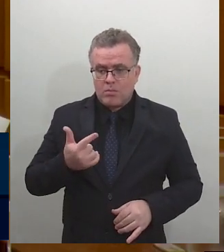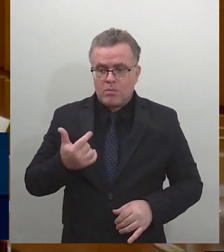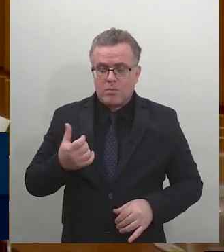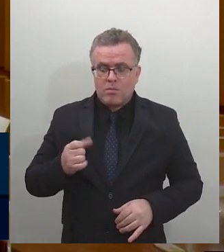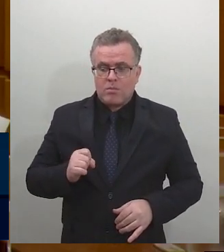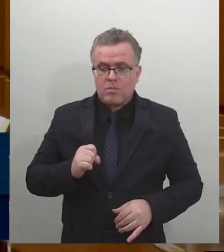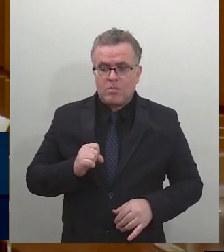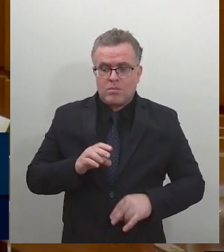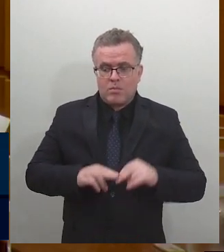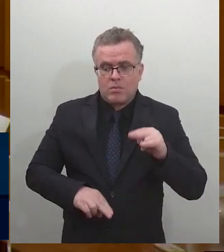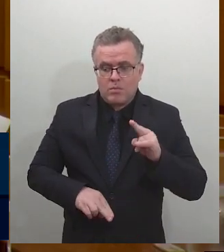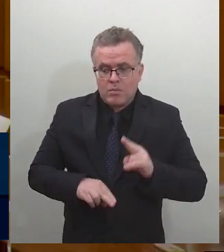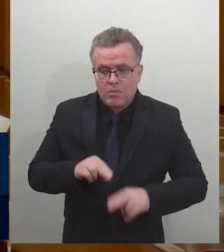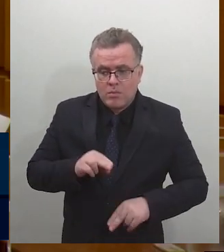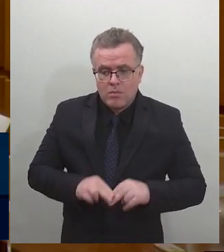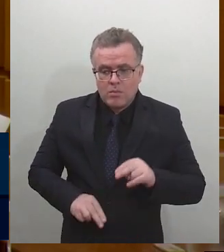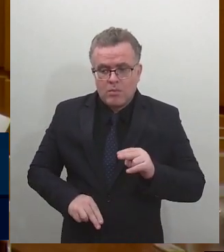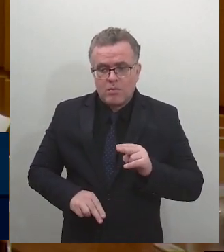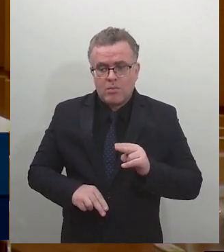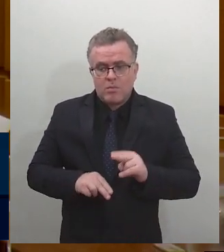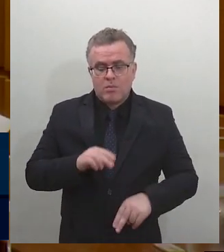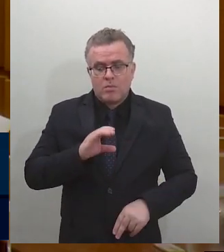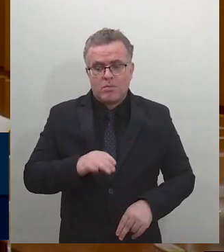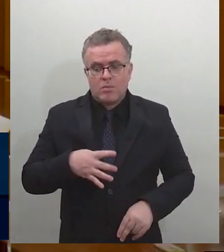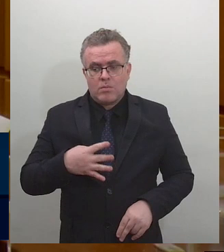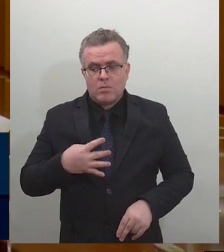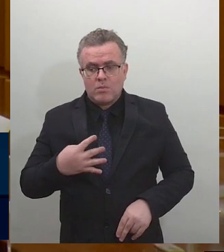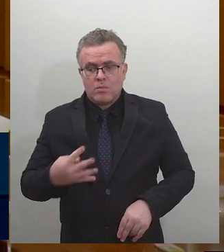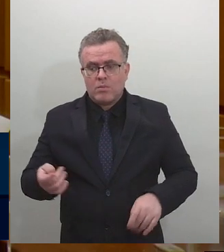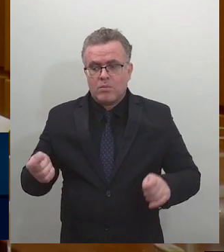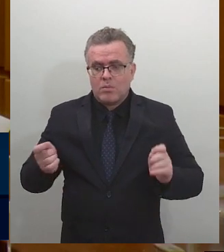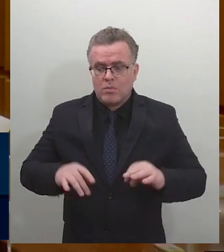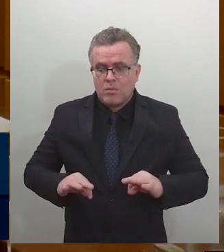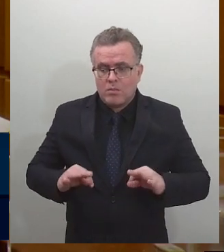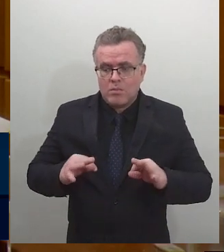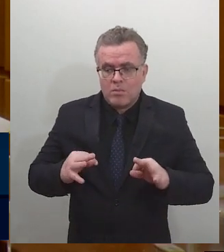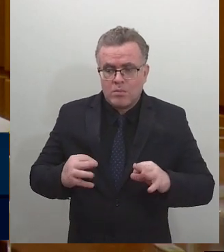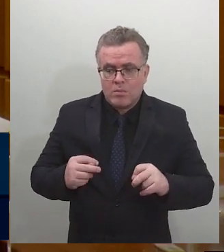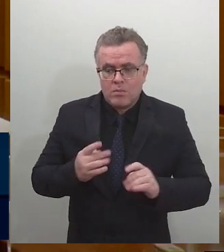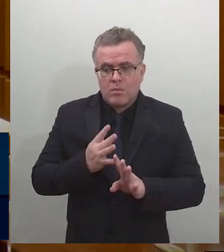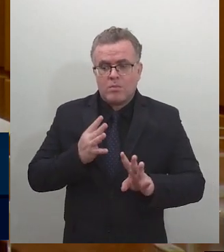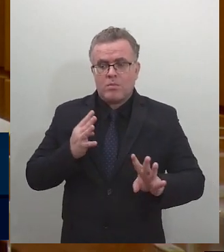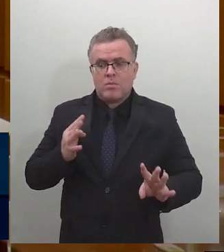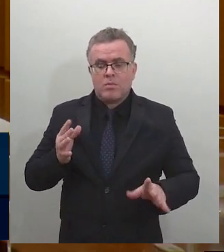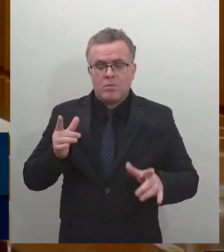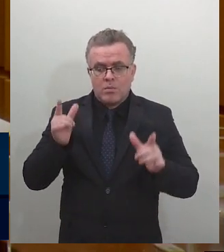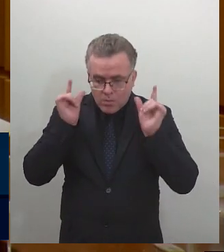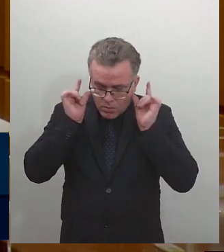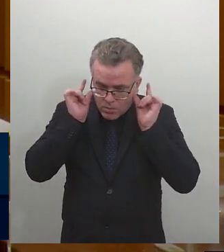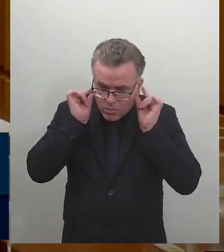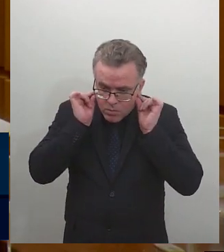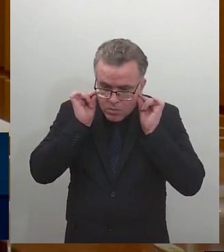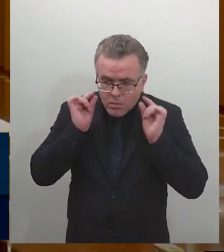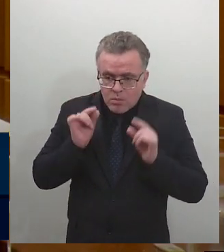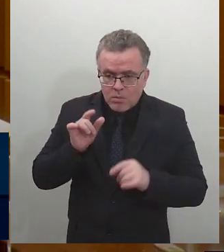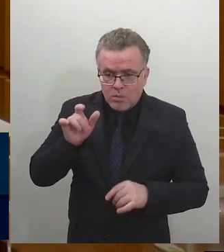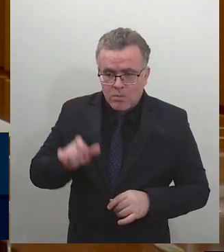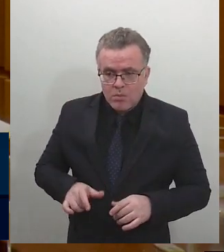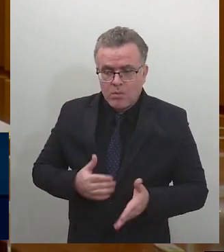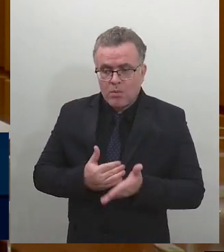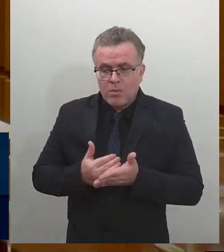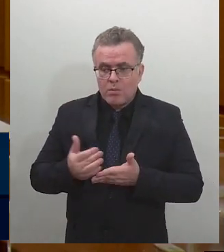está oferecendo novos serviços para pessoas com perda auditiva. Esse serviço começou a disponibilizar essas próteses